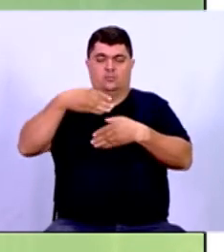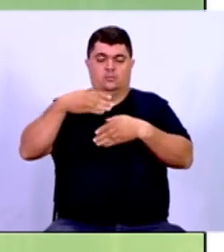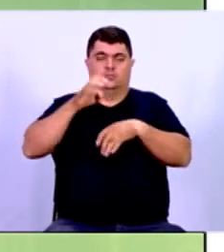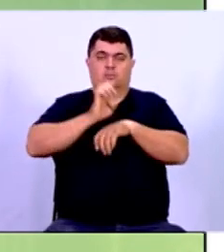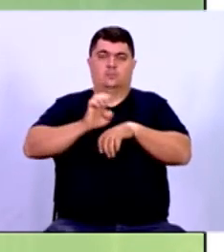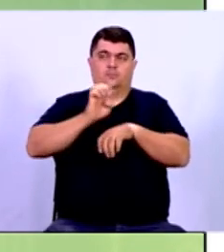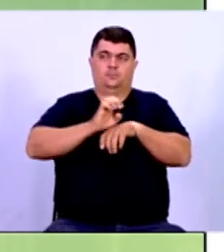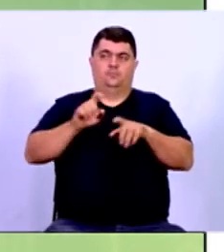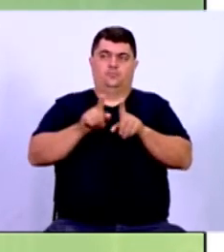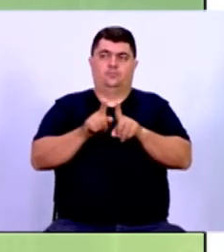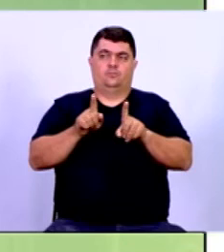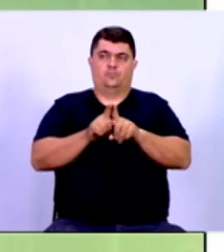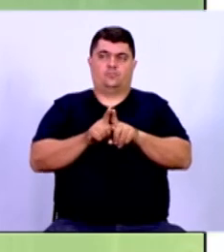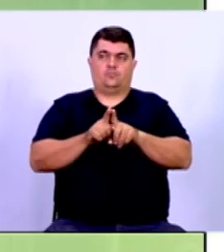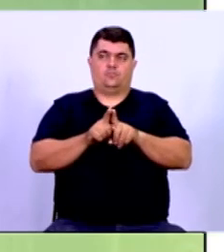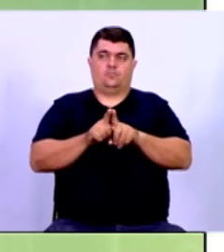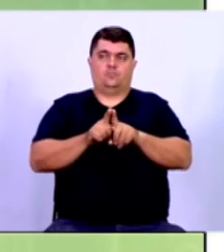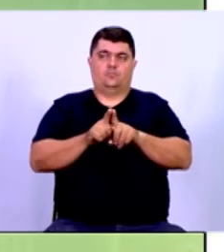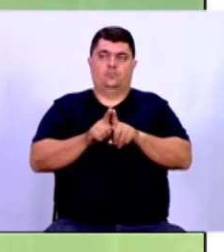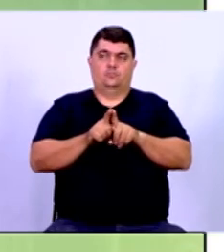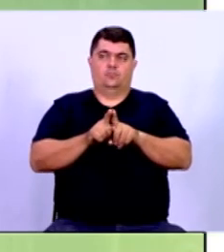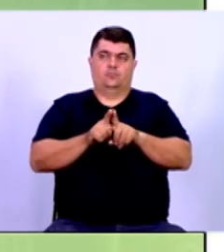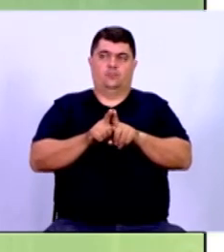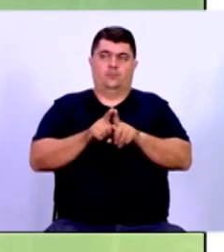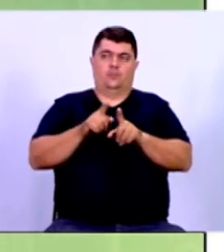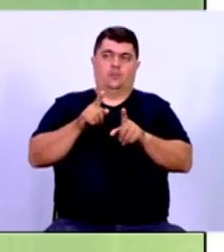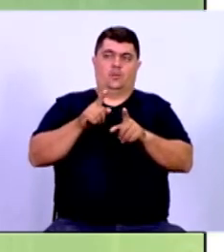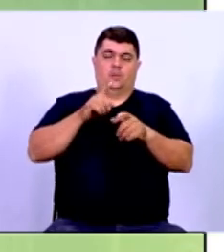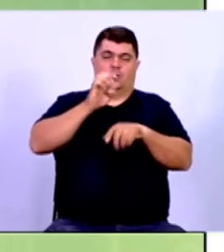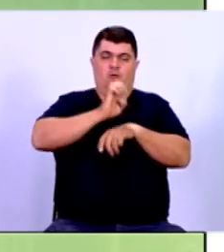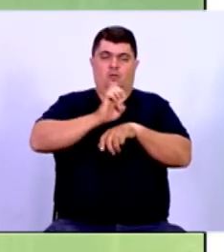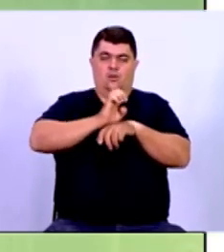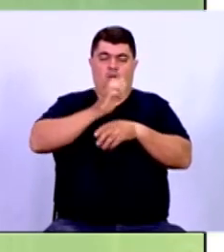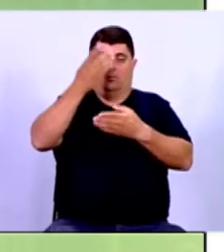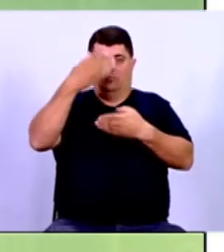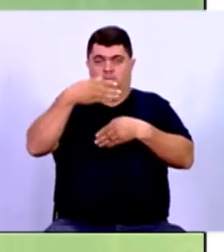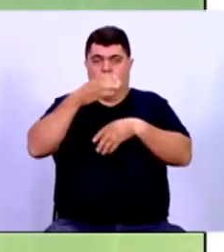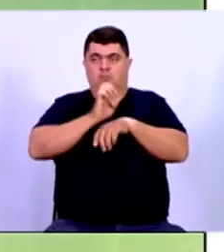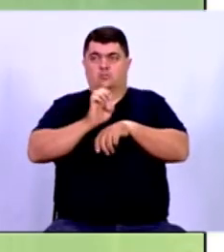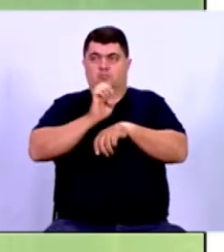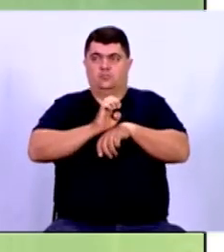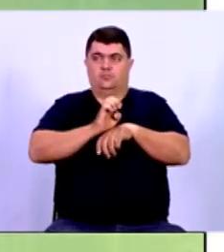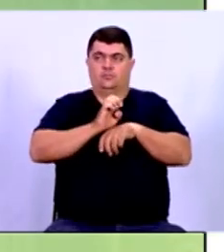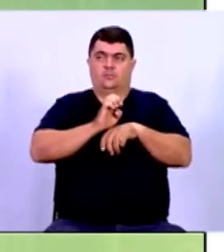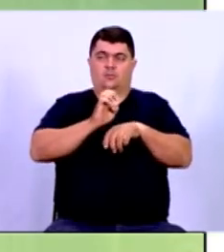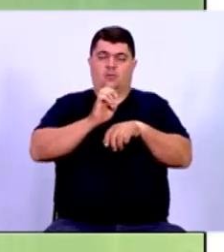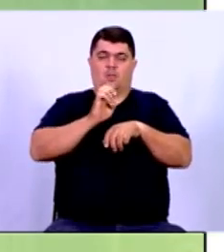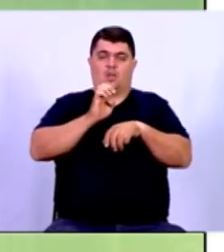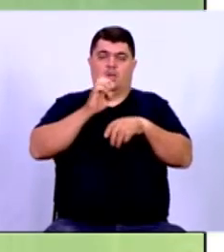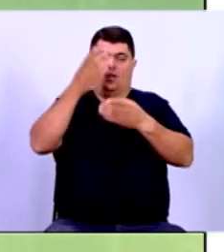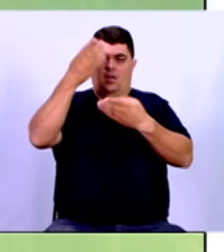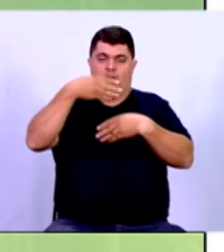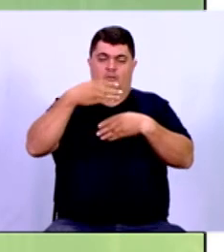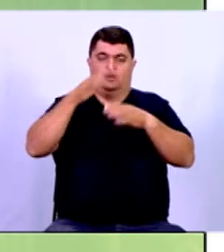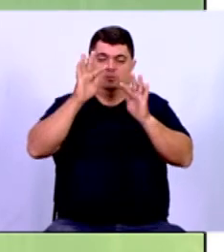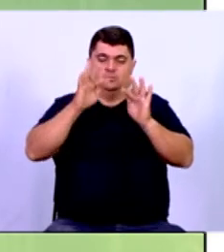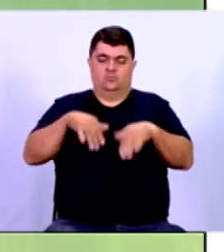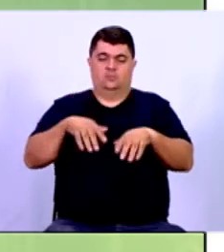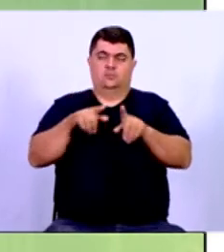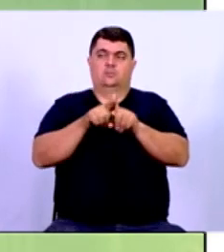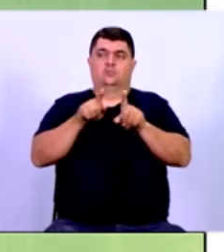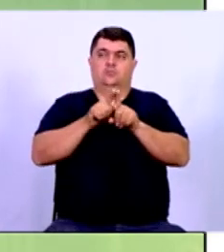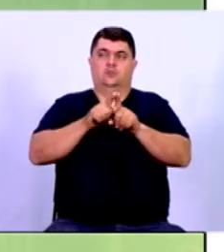estágio. Então, a avaliação cumpre a avaliação do estágio, a avaliação final do supervisor e